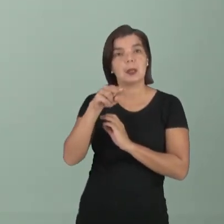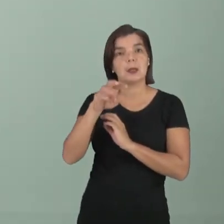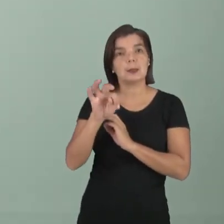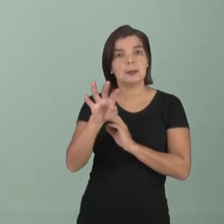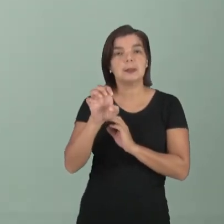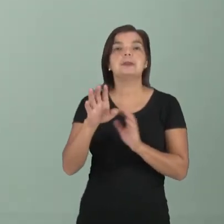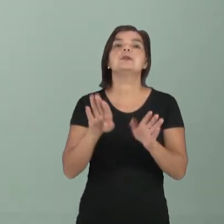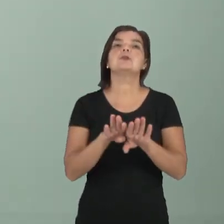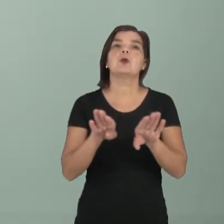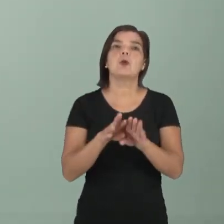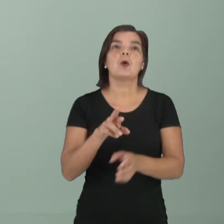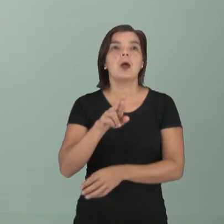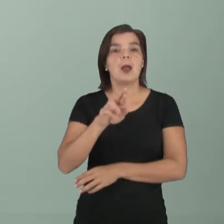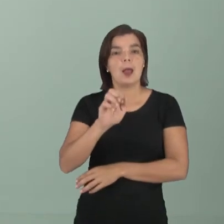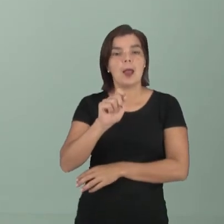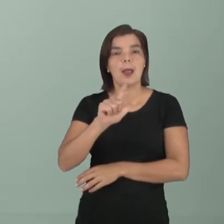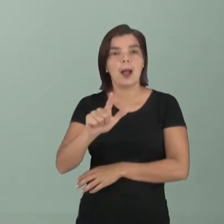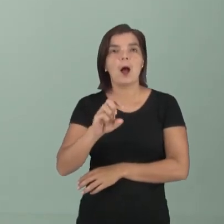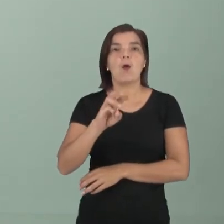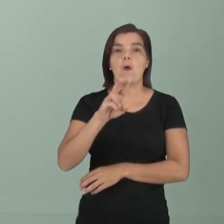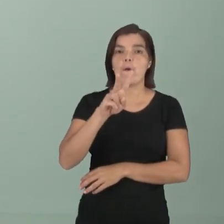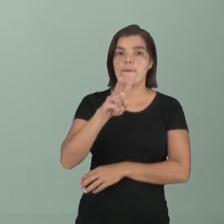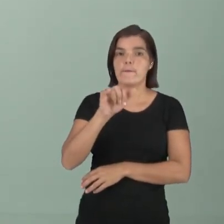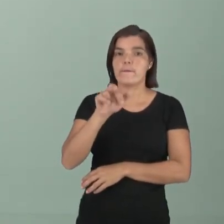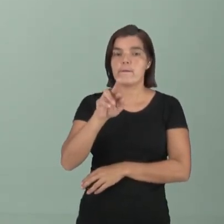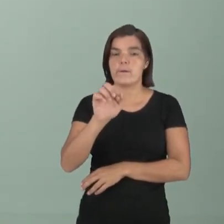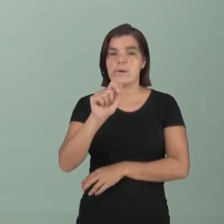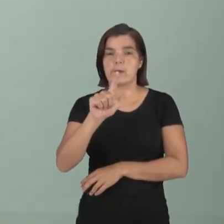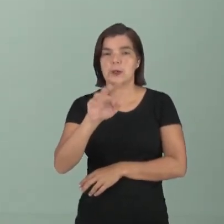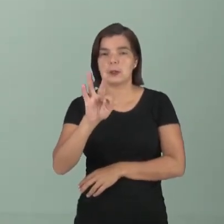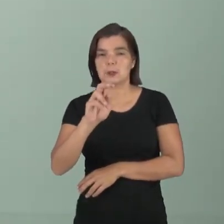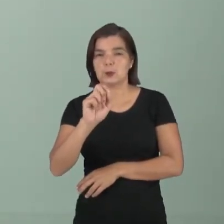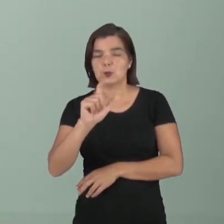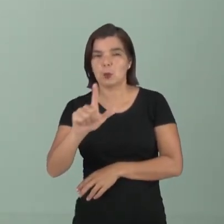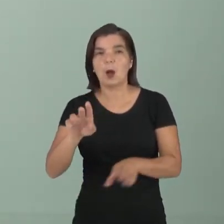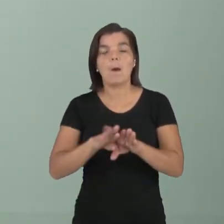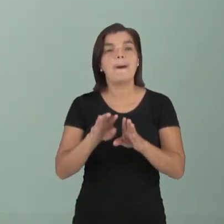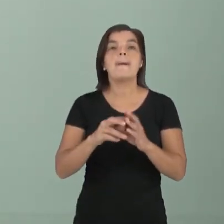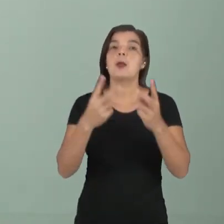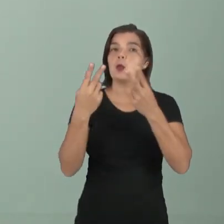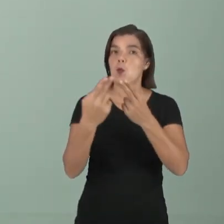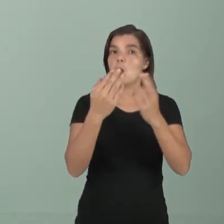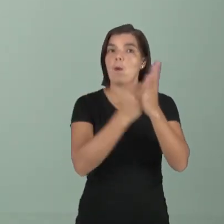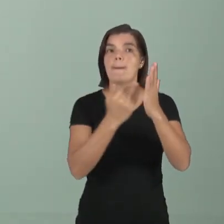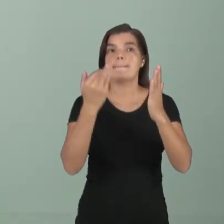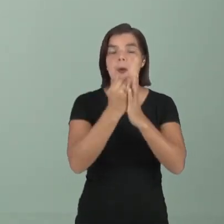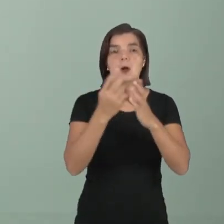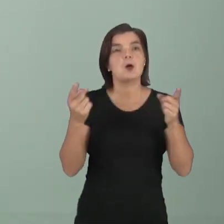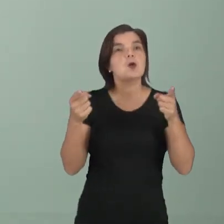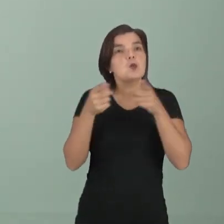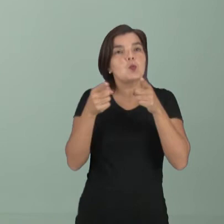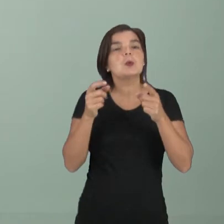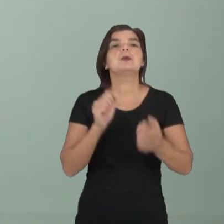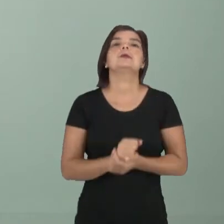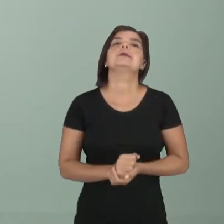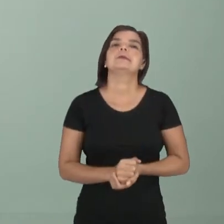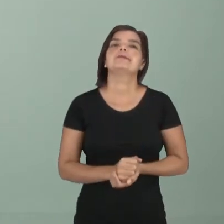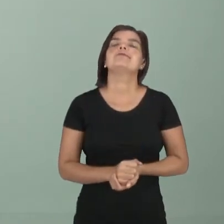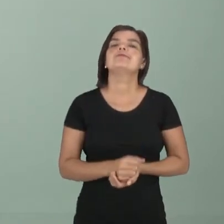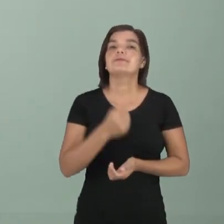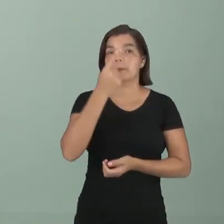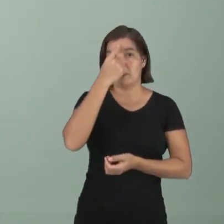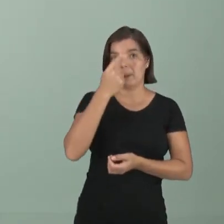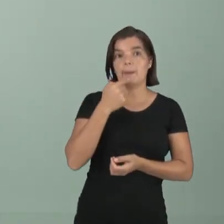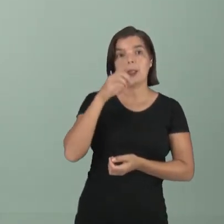sendo chamada de real ou virtual. Ou ela é uma imagem igual, menor ou maior, e a outra possibilidade é ela ser uma